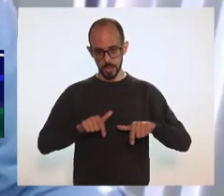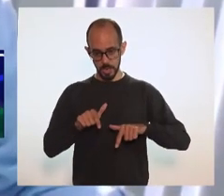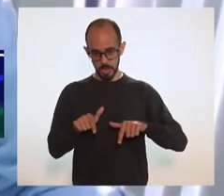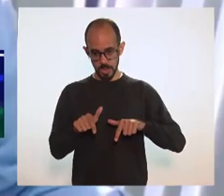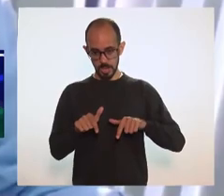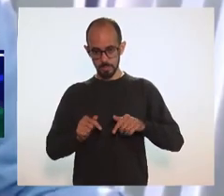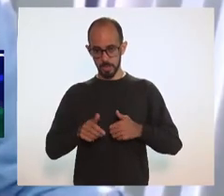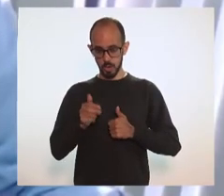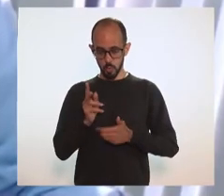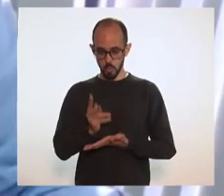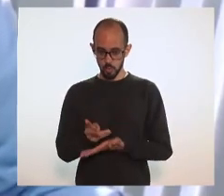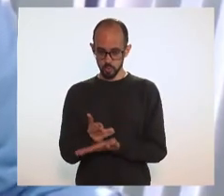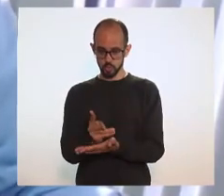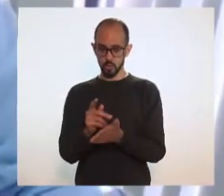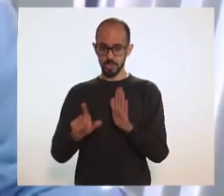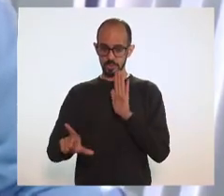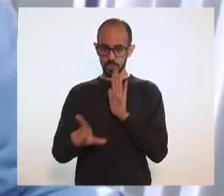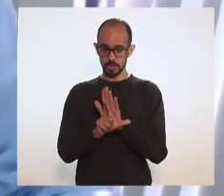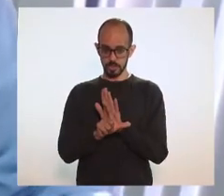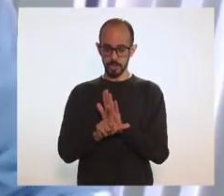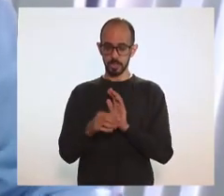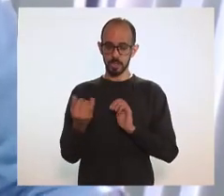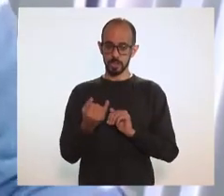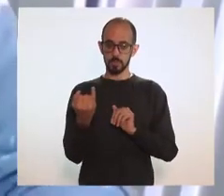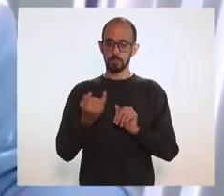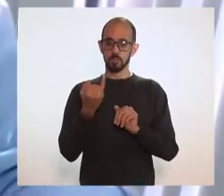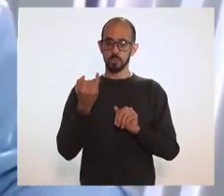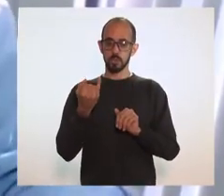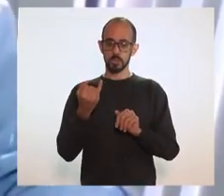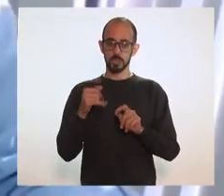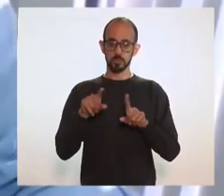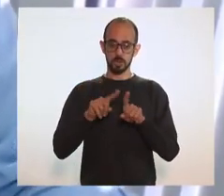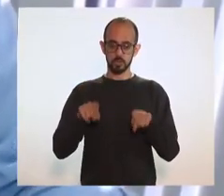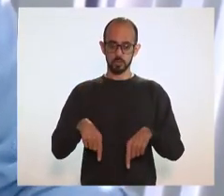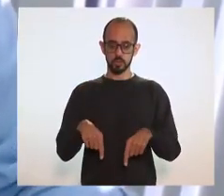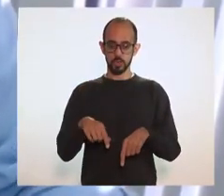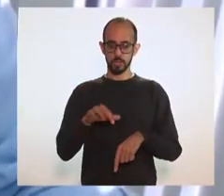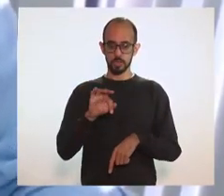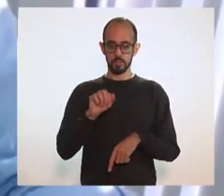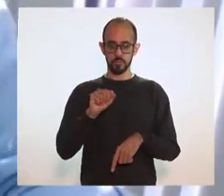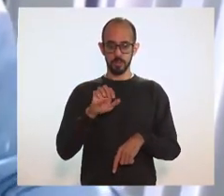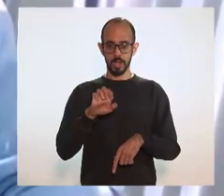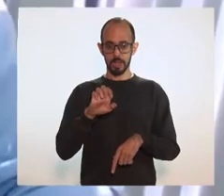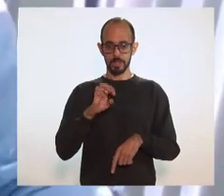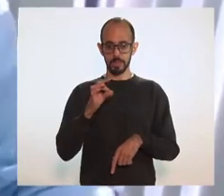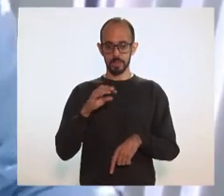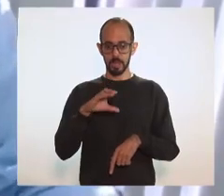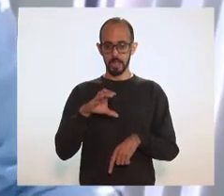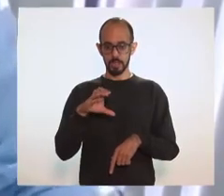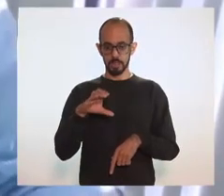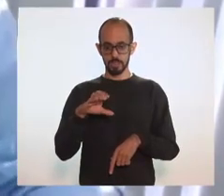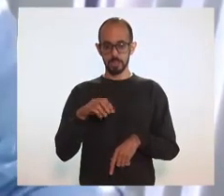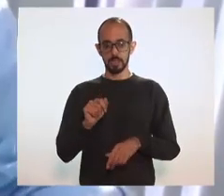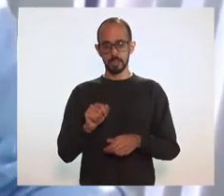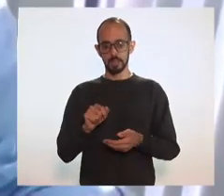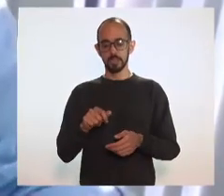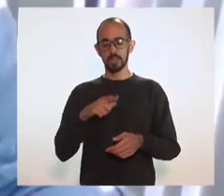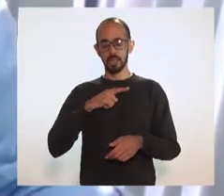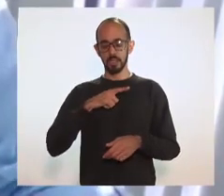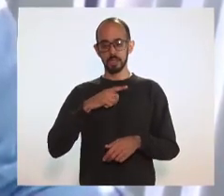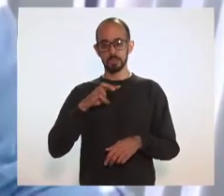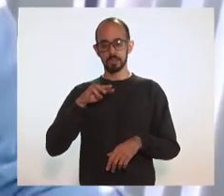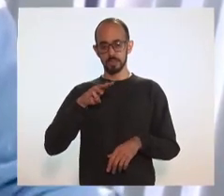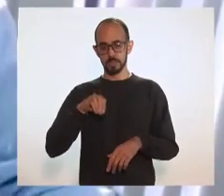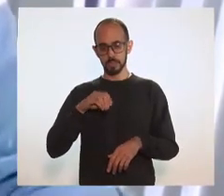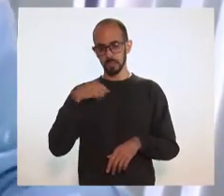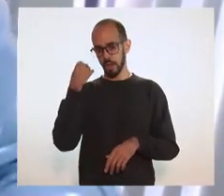é importante para o funcionalismo da FAETEC, né, garante as 30 horas, depois de muito debate, muita conversa,